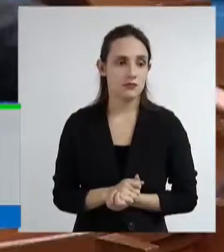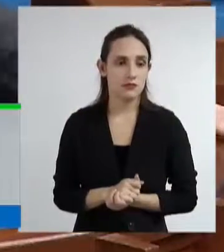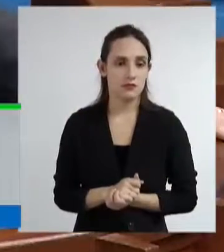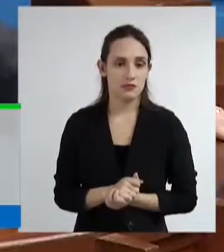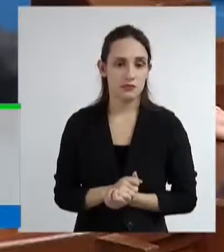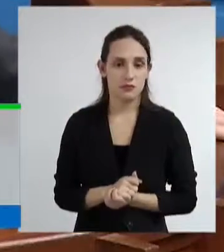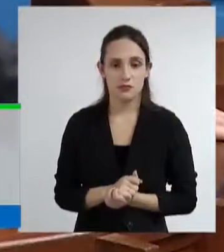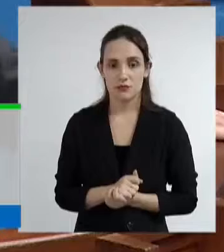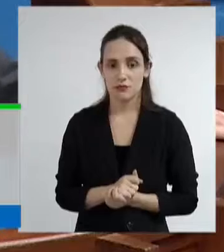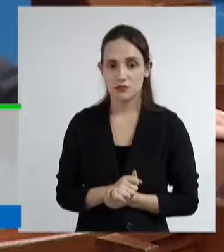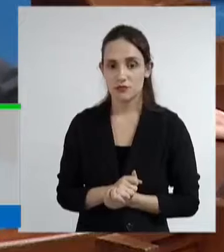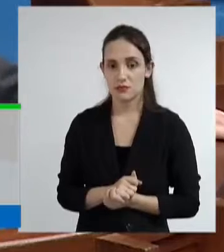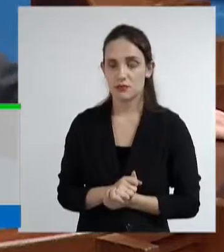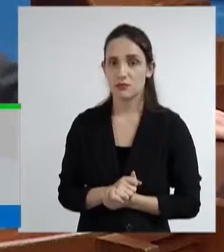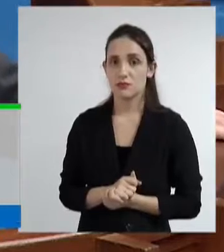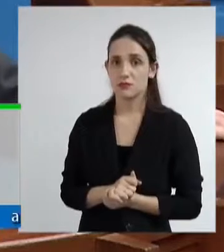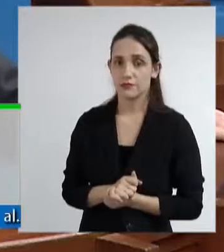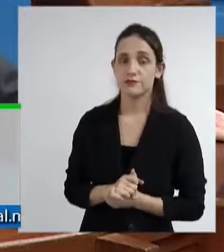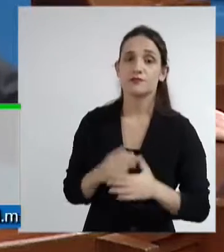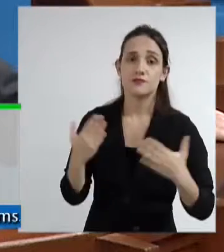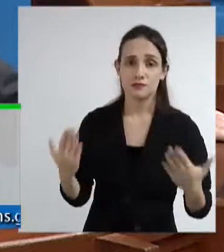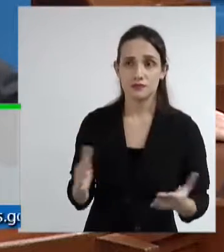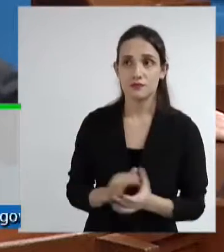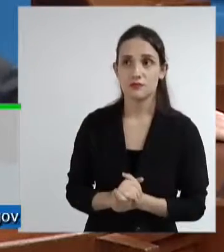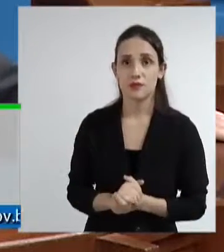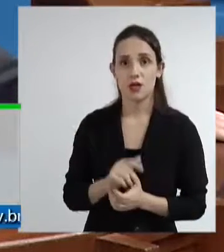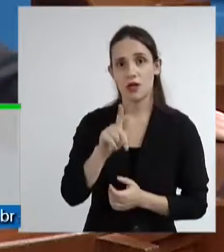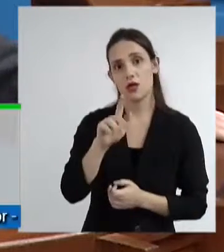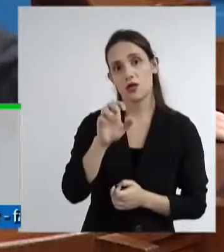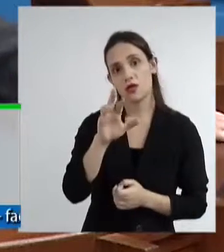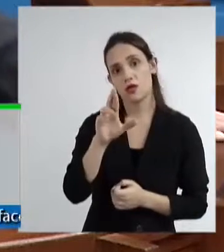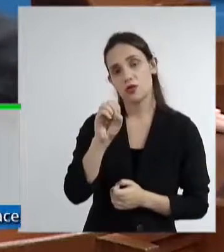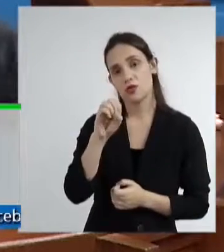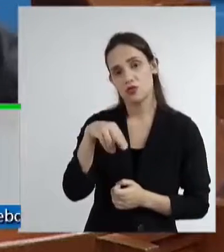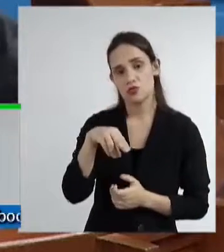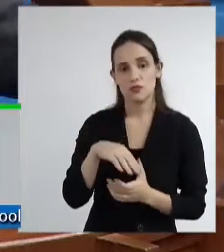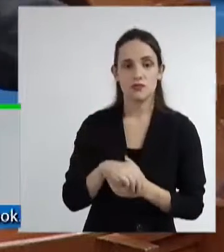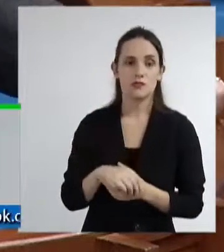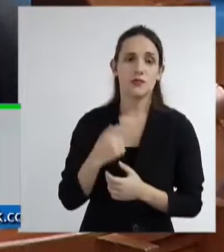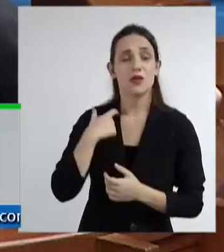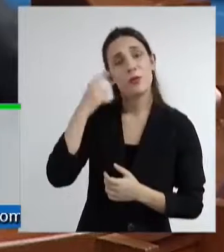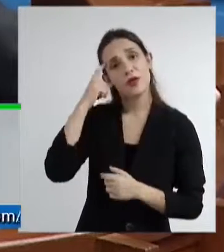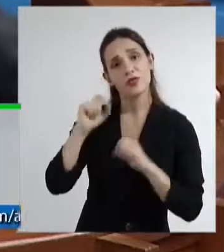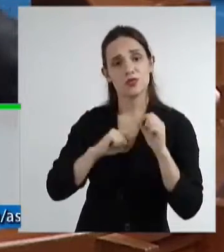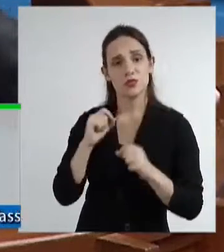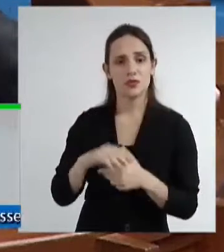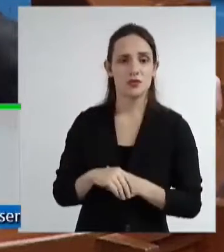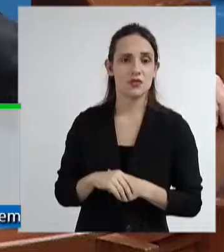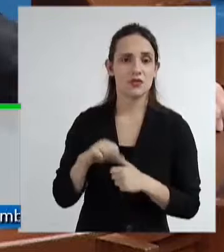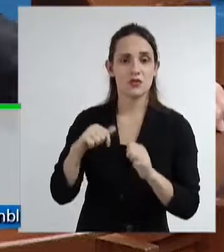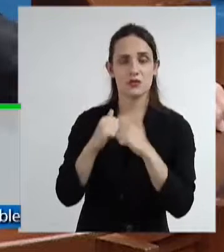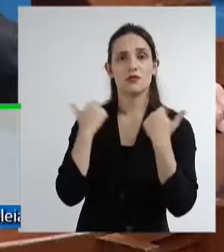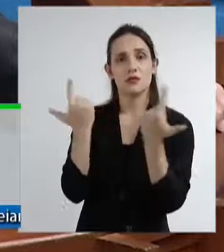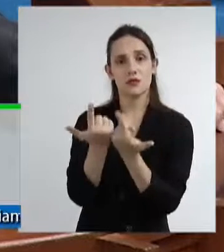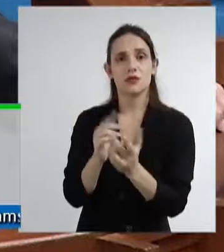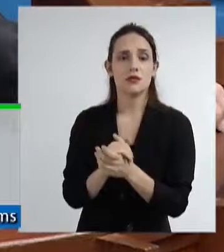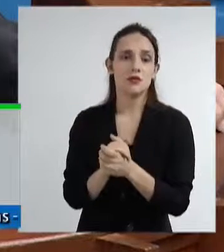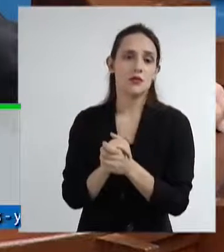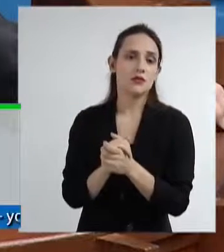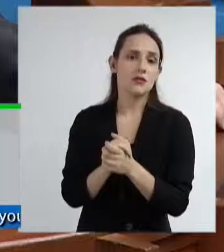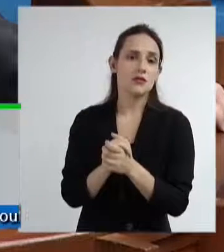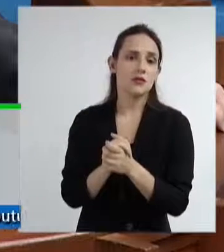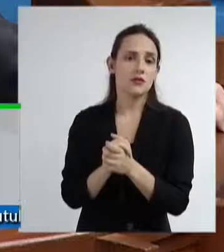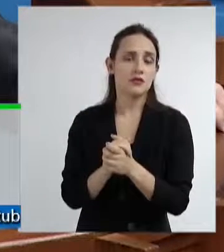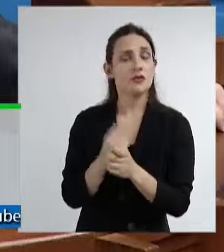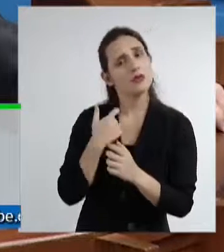Deputado Barbosinha. Deputado Gerson, claro, eu penso que talvez essa casa poderia, como